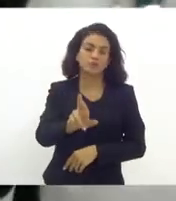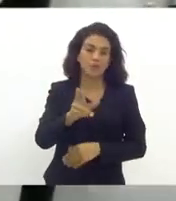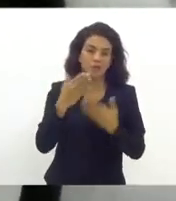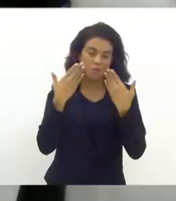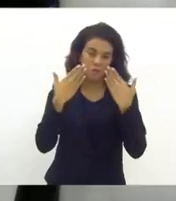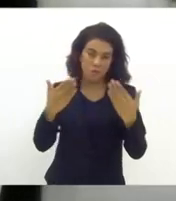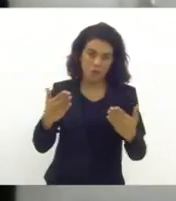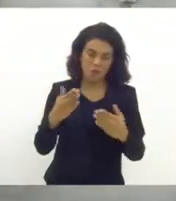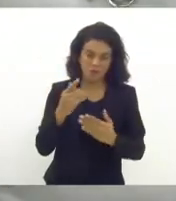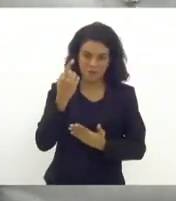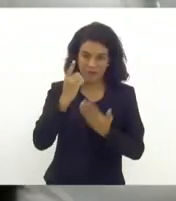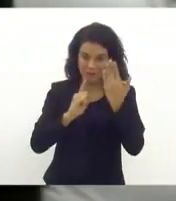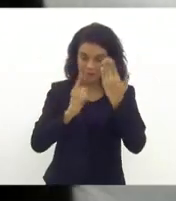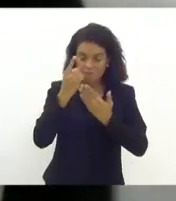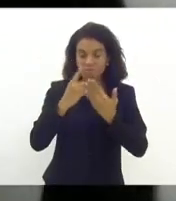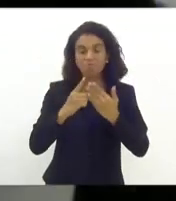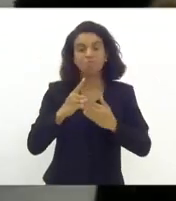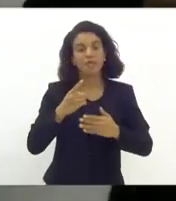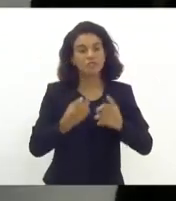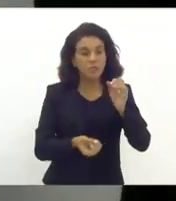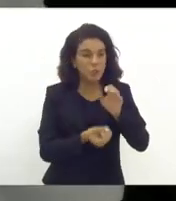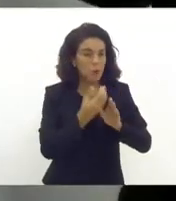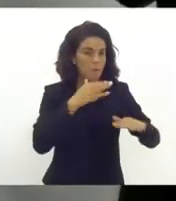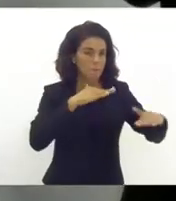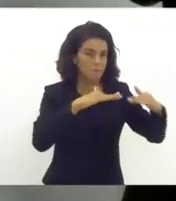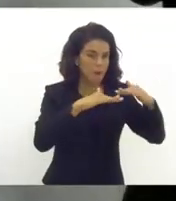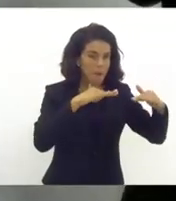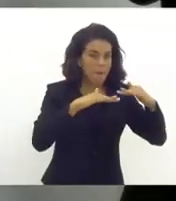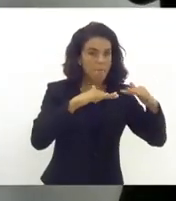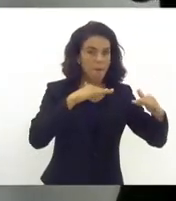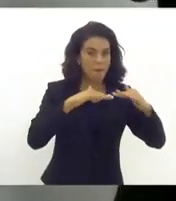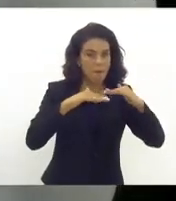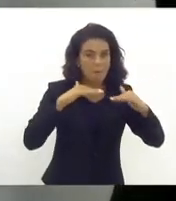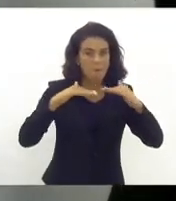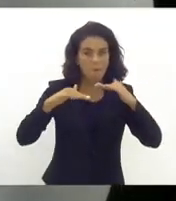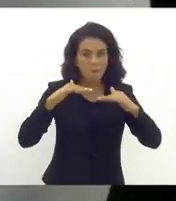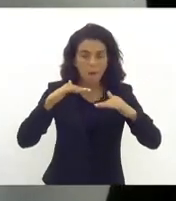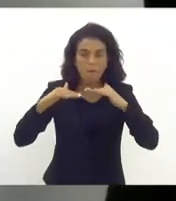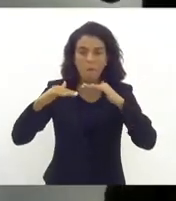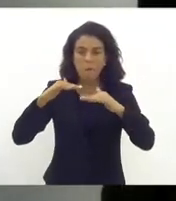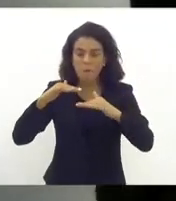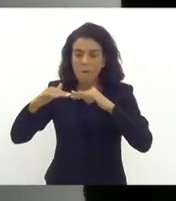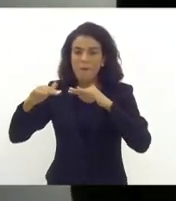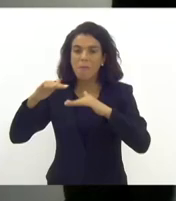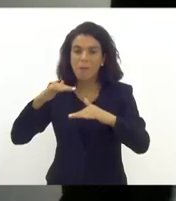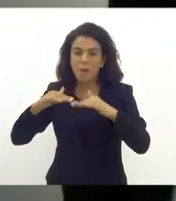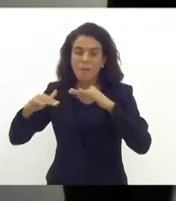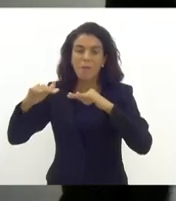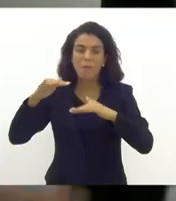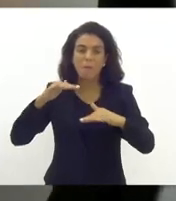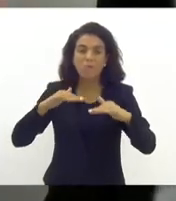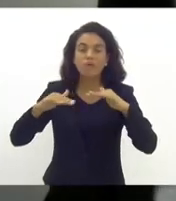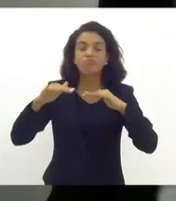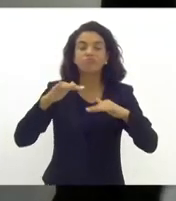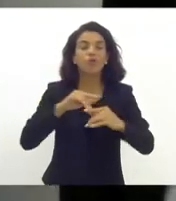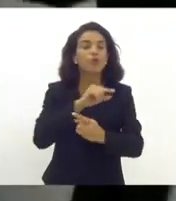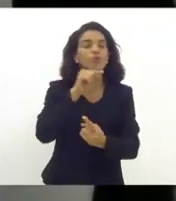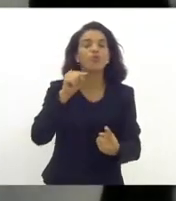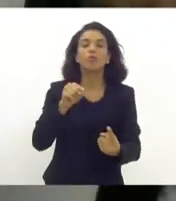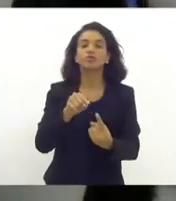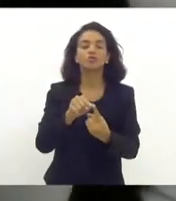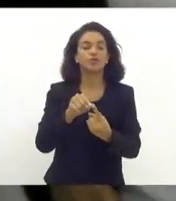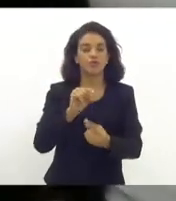com isso a gente foi fazer nesse movimento sem o maior do mundo e para